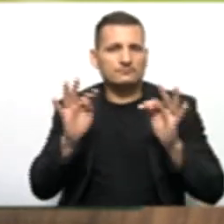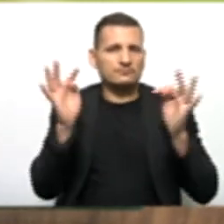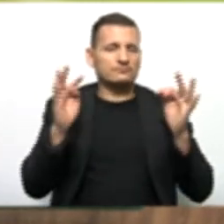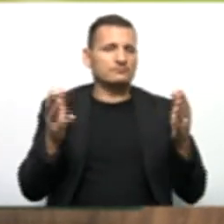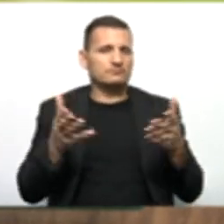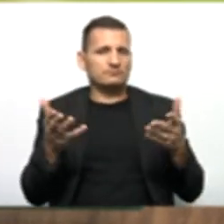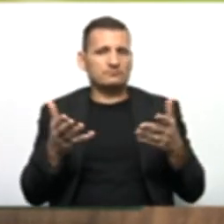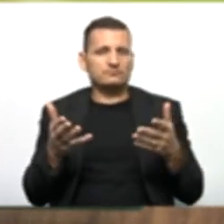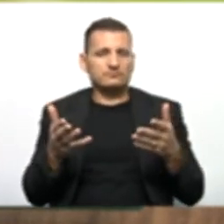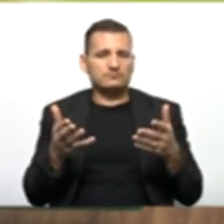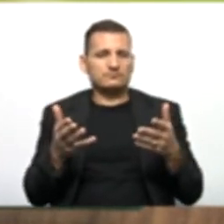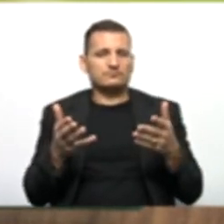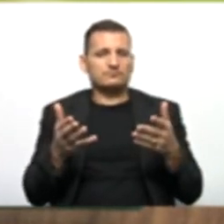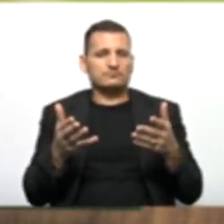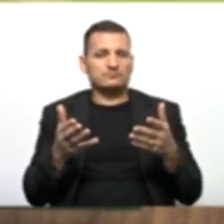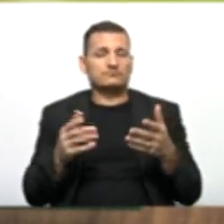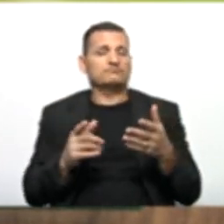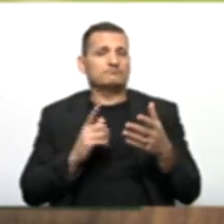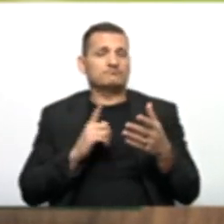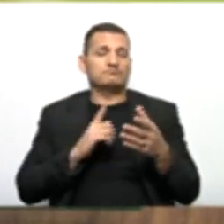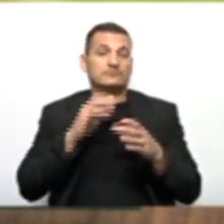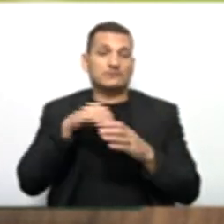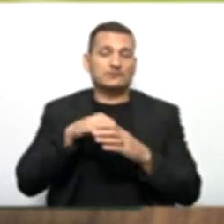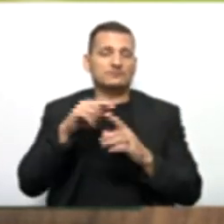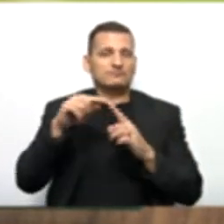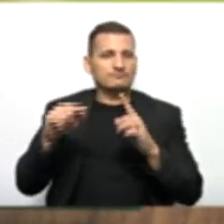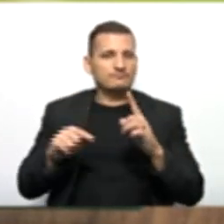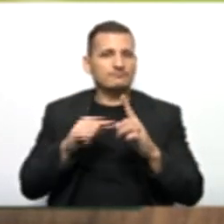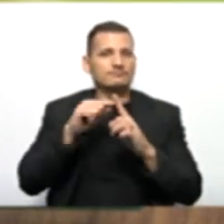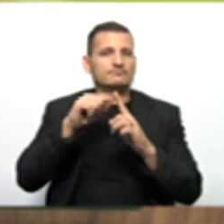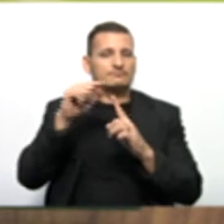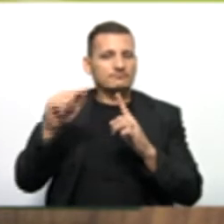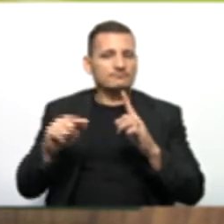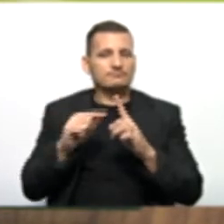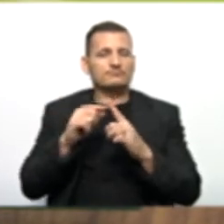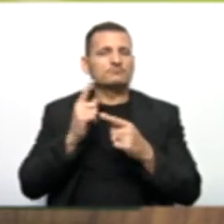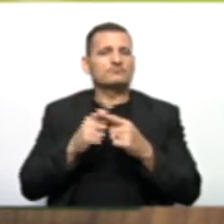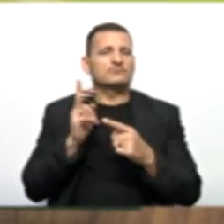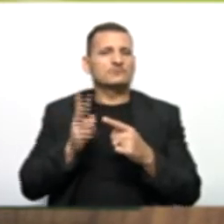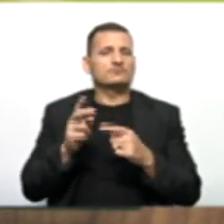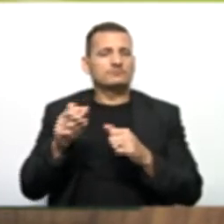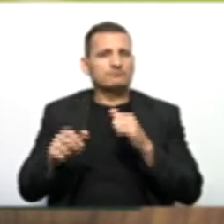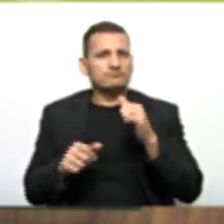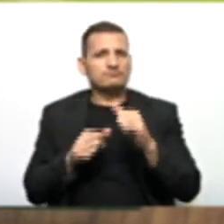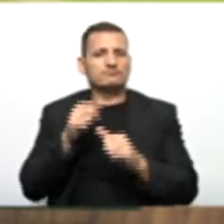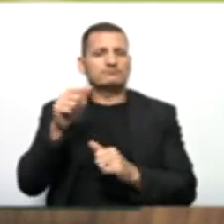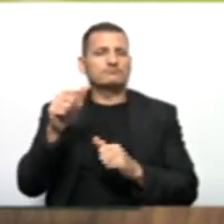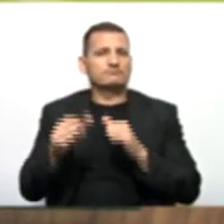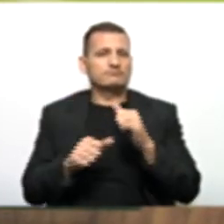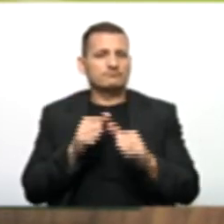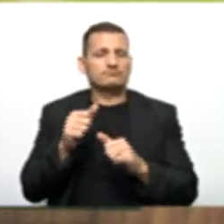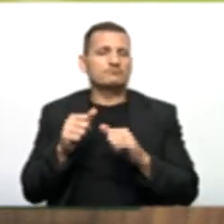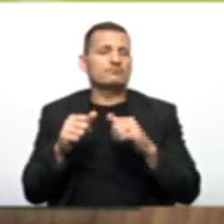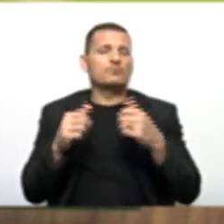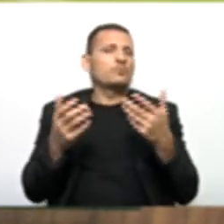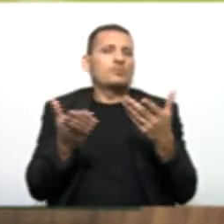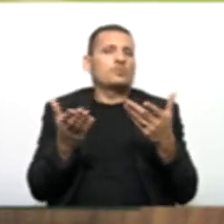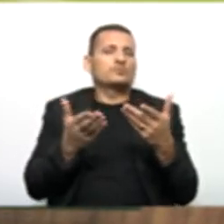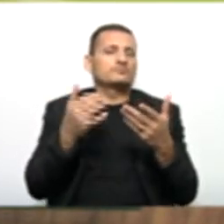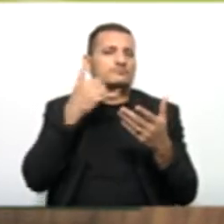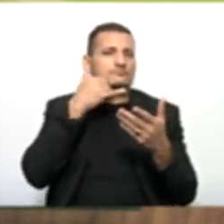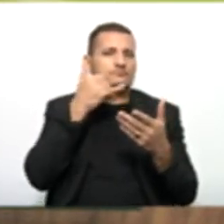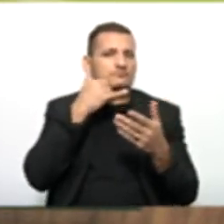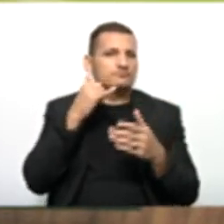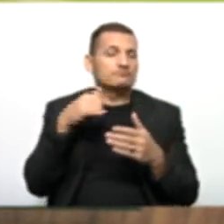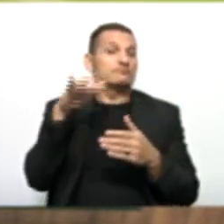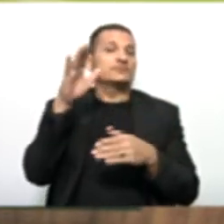eles estão dentro desse ciclo aí, porque eles estão sempre sendo renovados. Qual é o celular de última geração? É